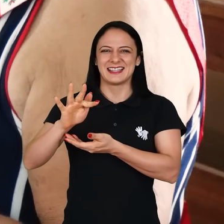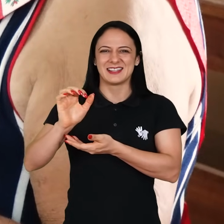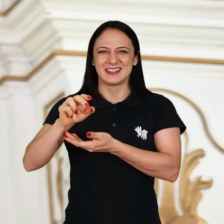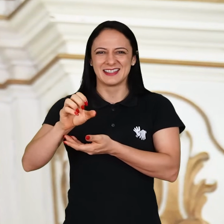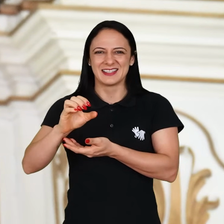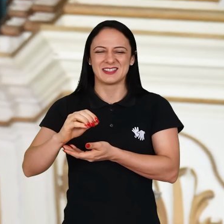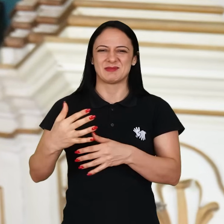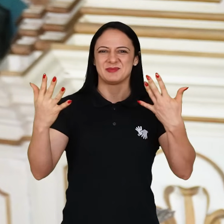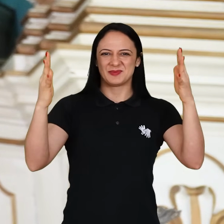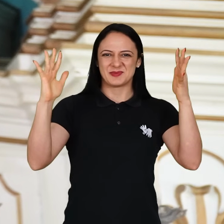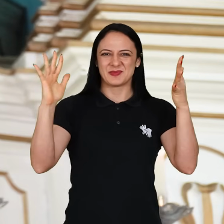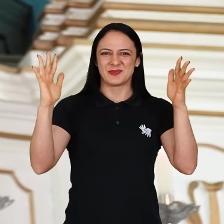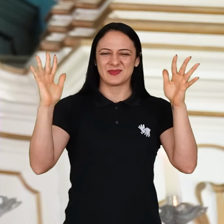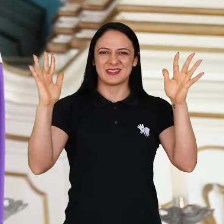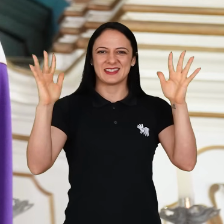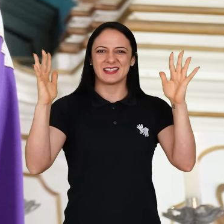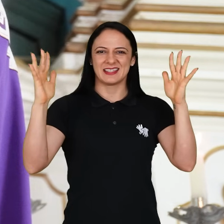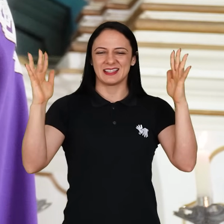Afonso.